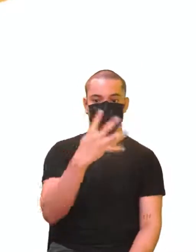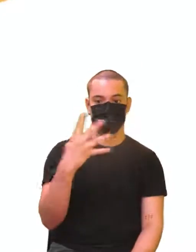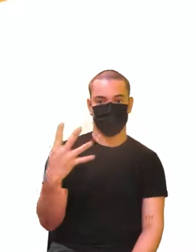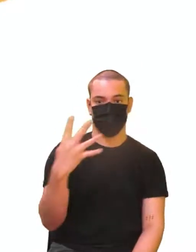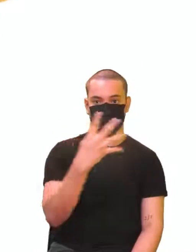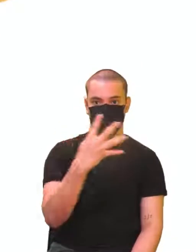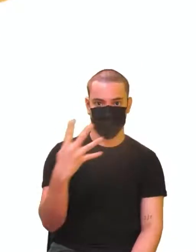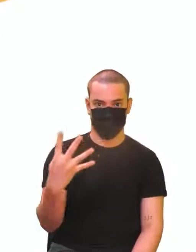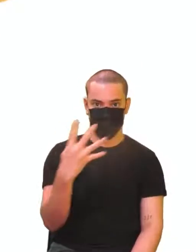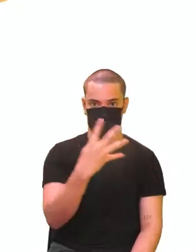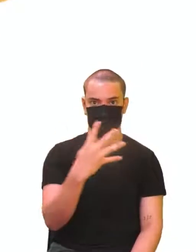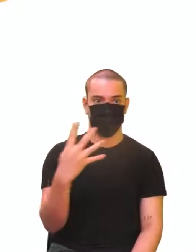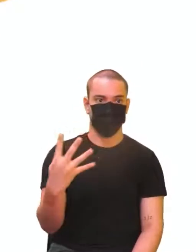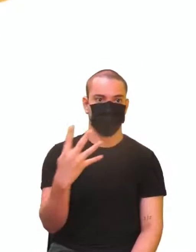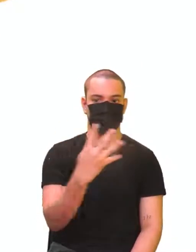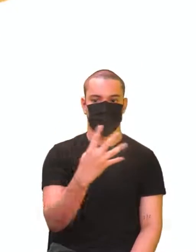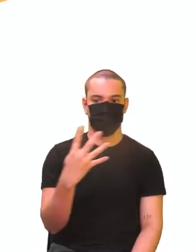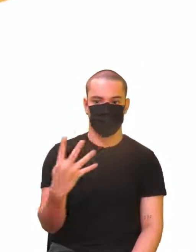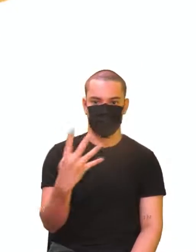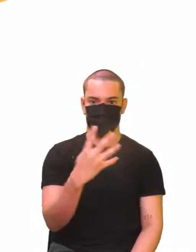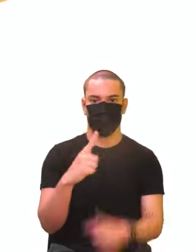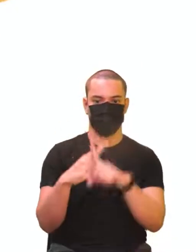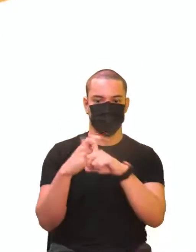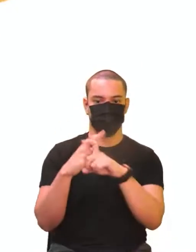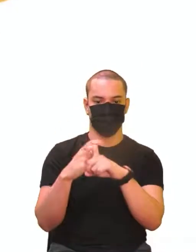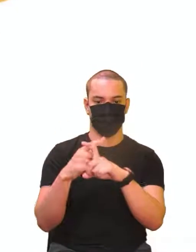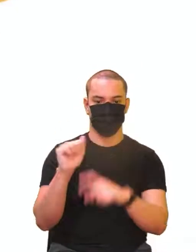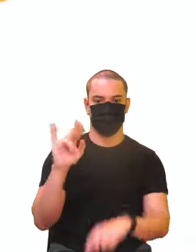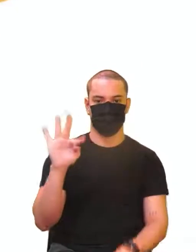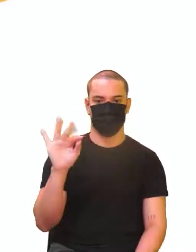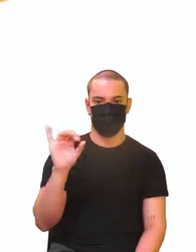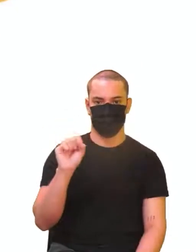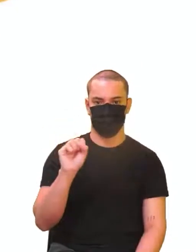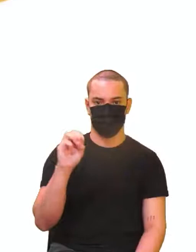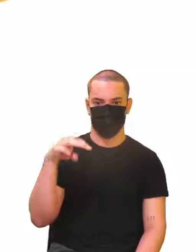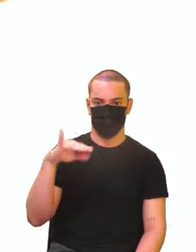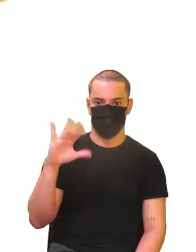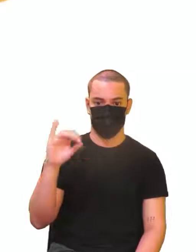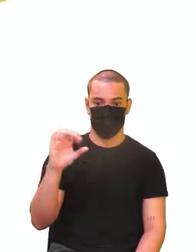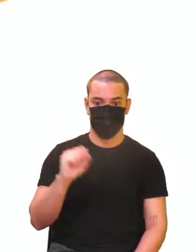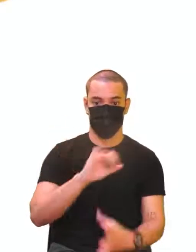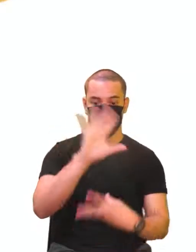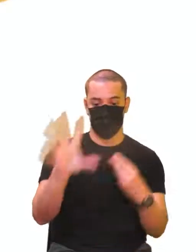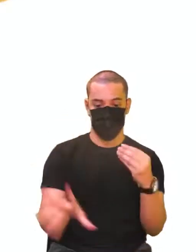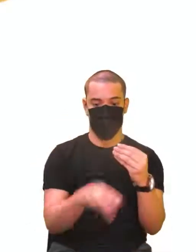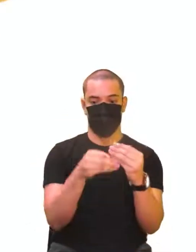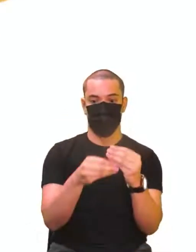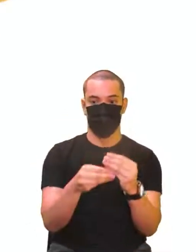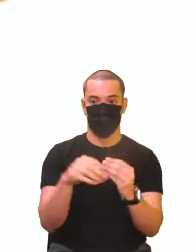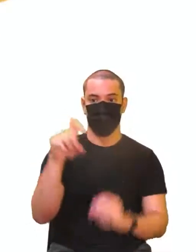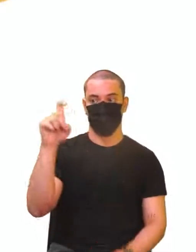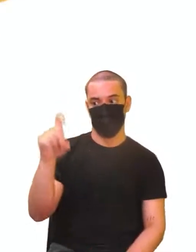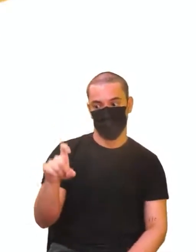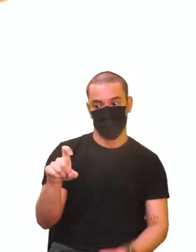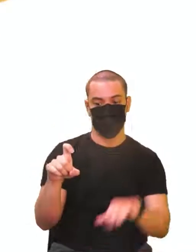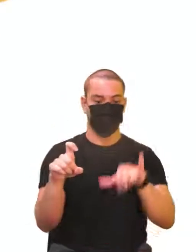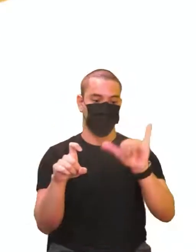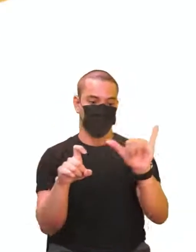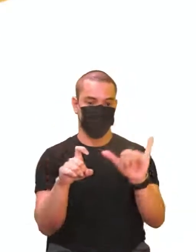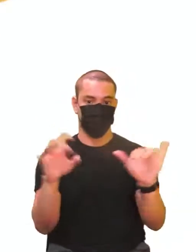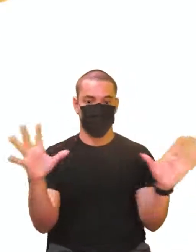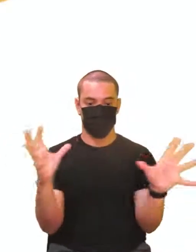44 cromossomos autossômicos, sendo completados aí para dar os 46 pelo X e pelo